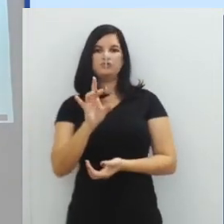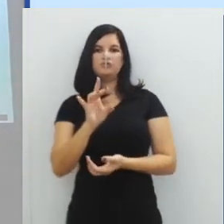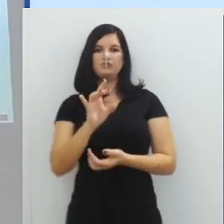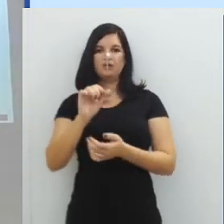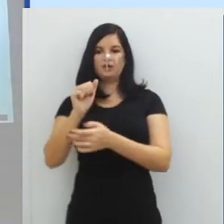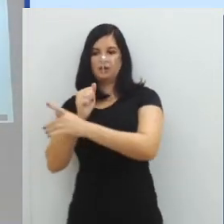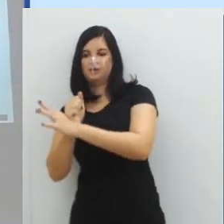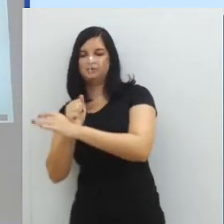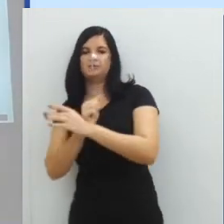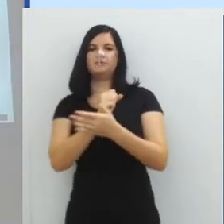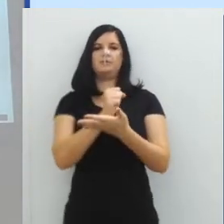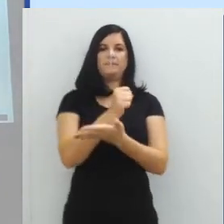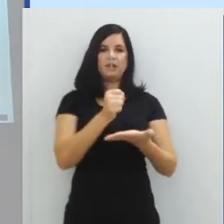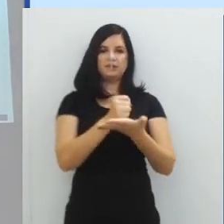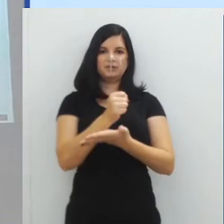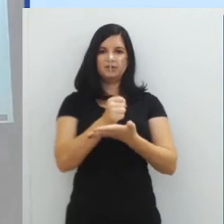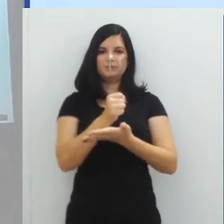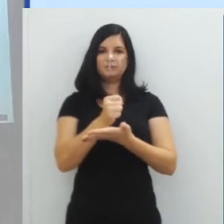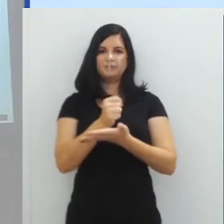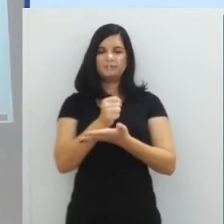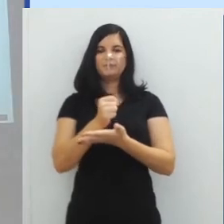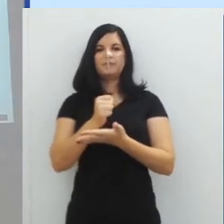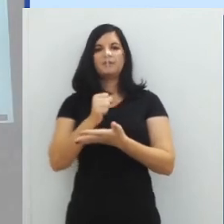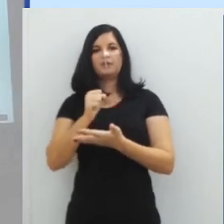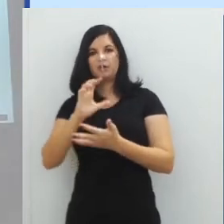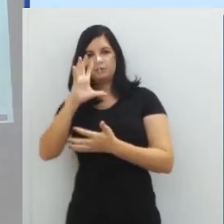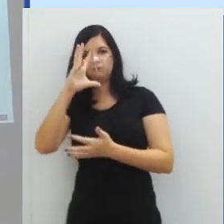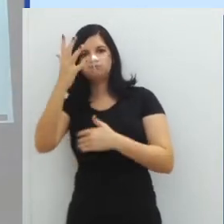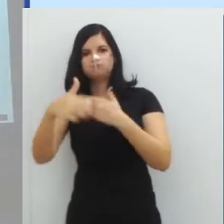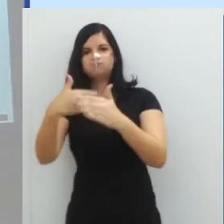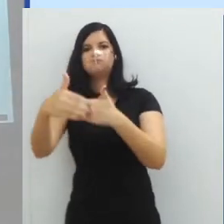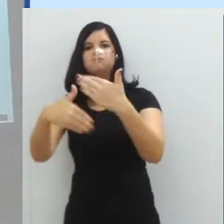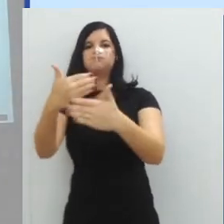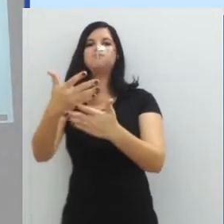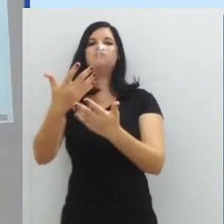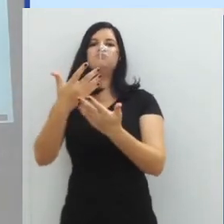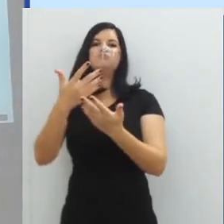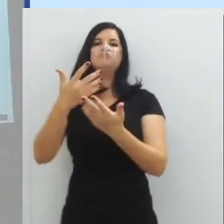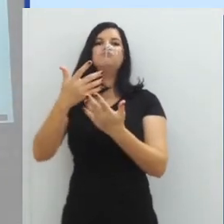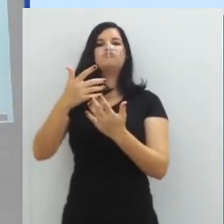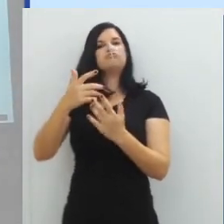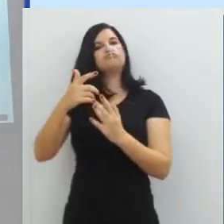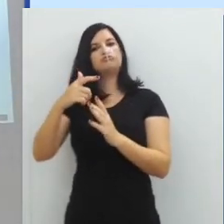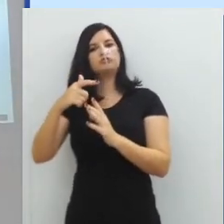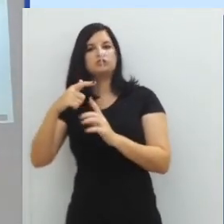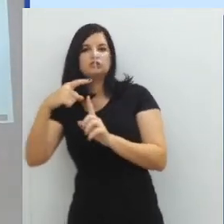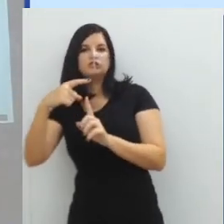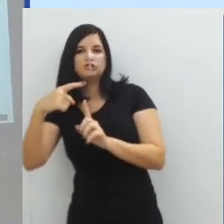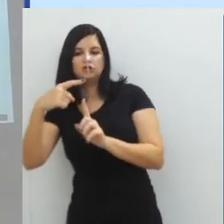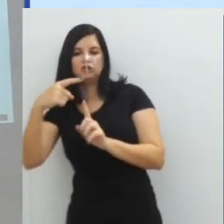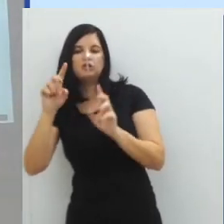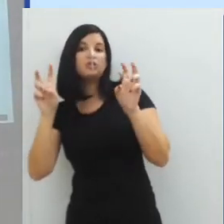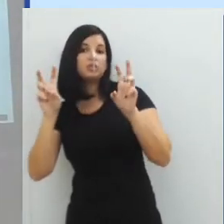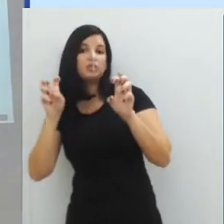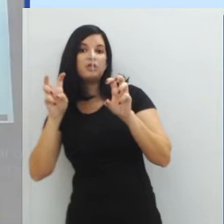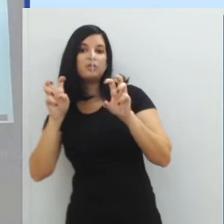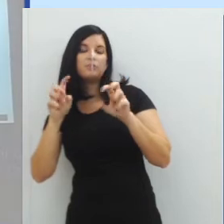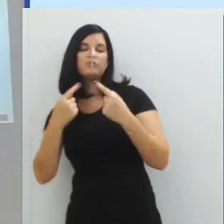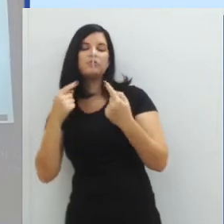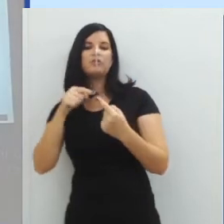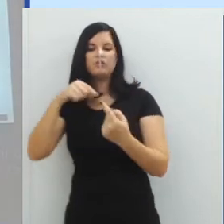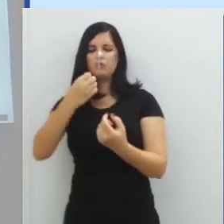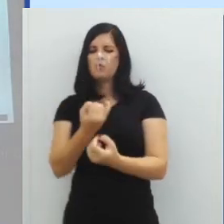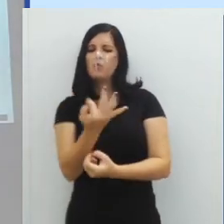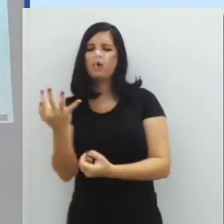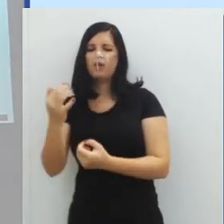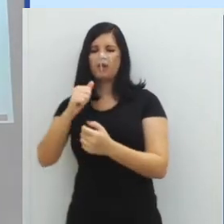parte ácida e uma parte básica, que isso vai acontecer no processo de titulação, para a gente identificar quanto de ácido eu tenho na solução,